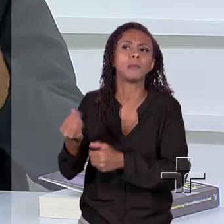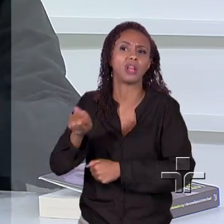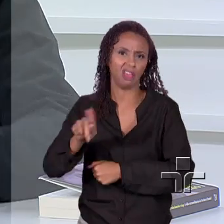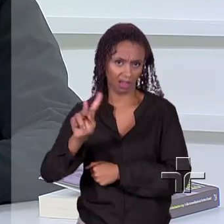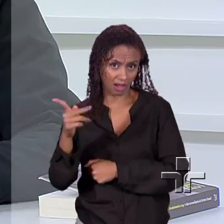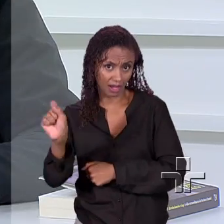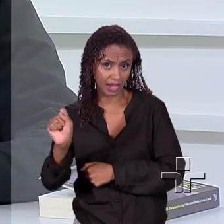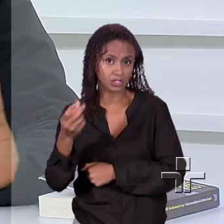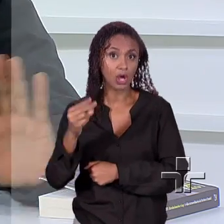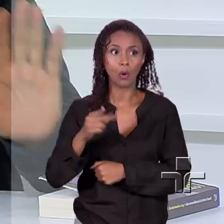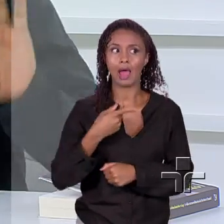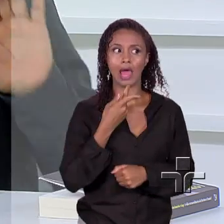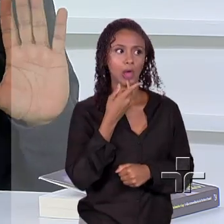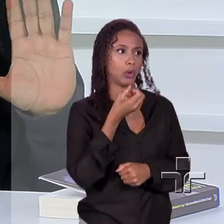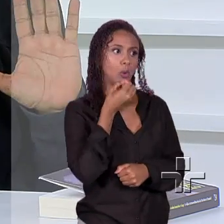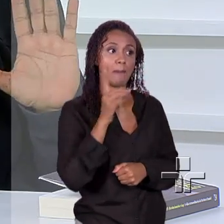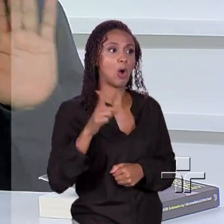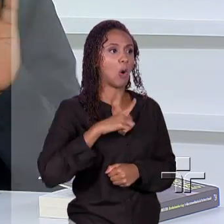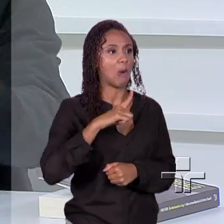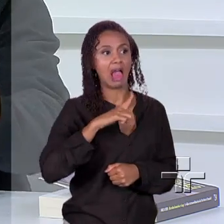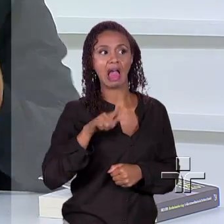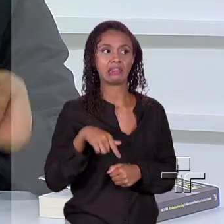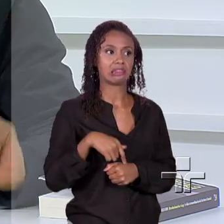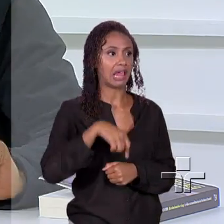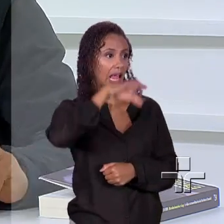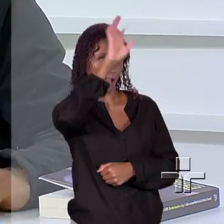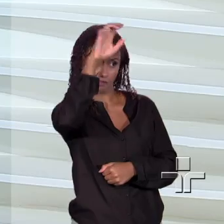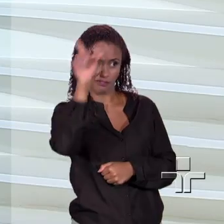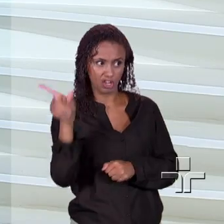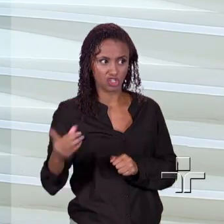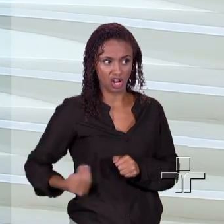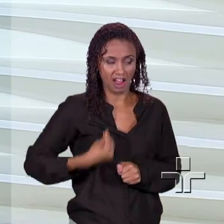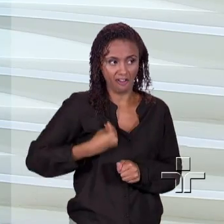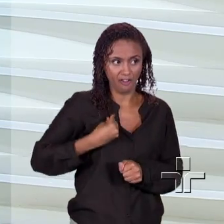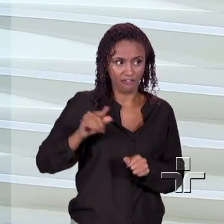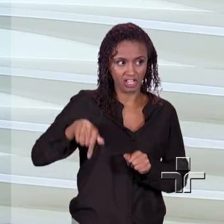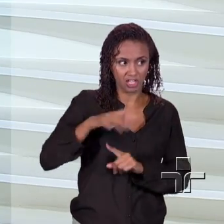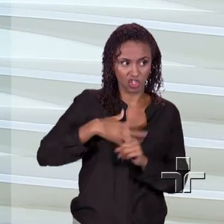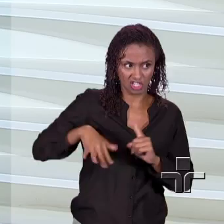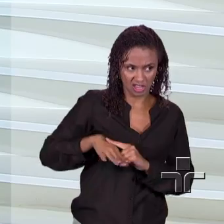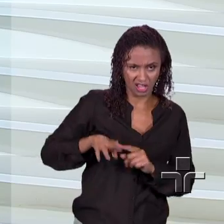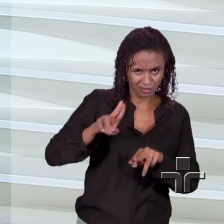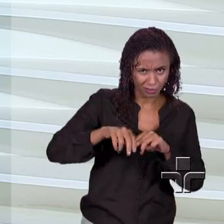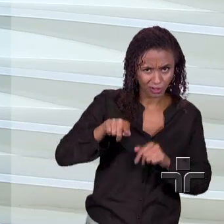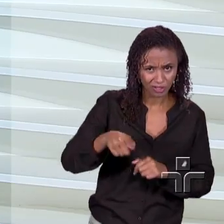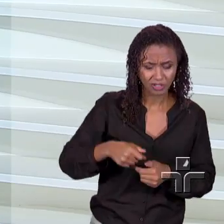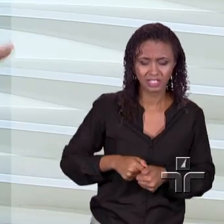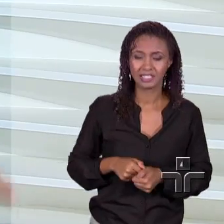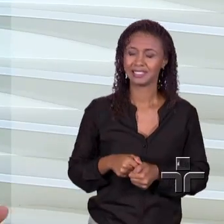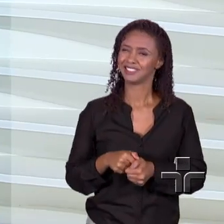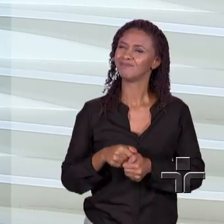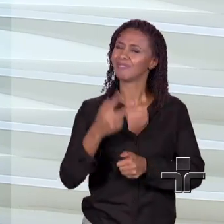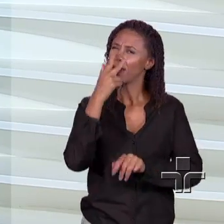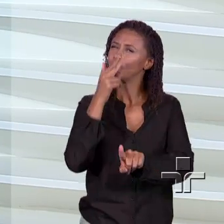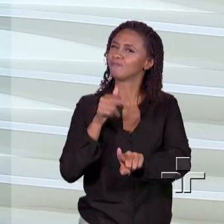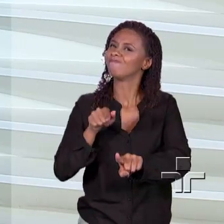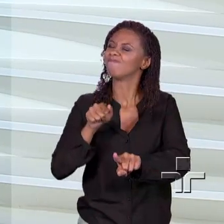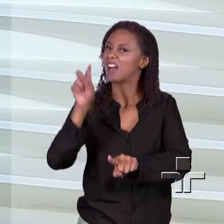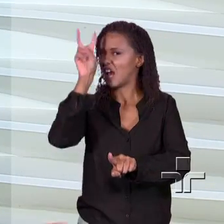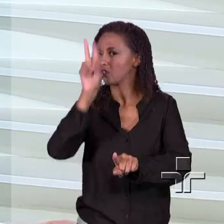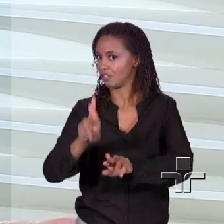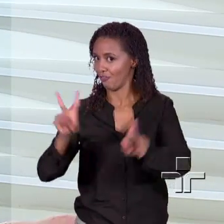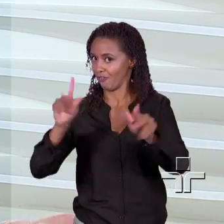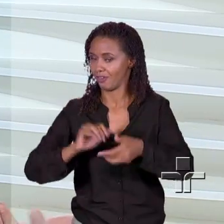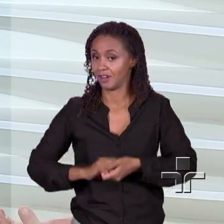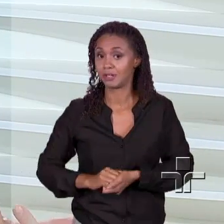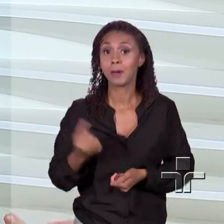bem contar que tínhamos lá uma bicha no nosso meio, alguma coisa assim? Eu acho que é um pouco diferente a história. Primeiro,